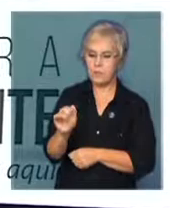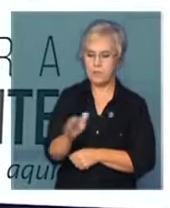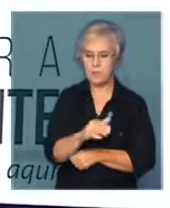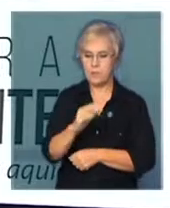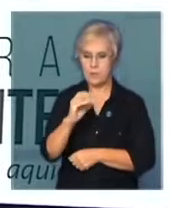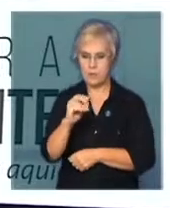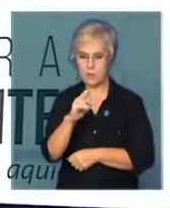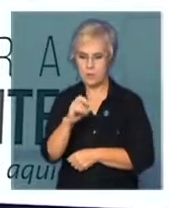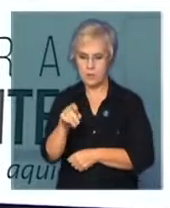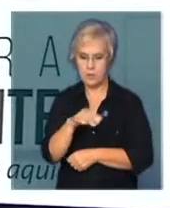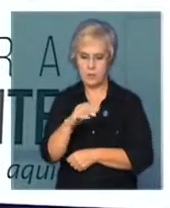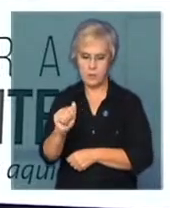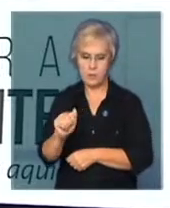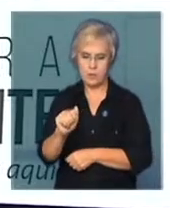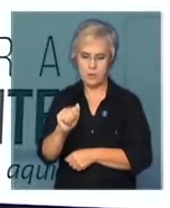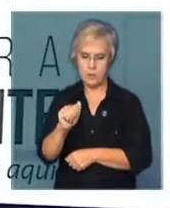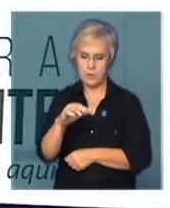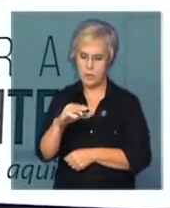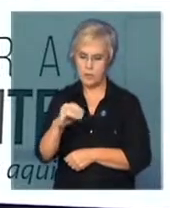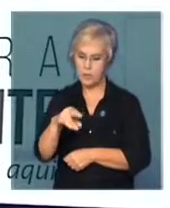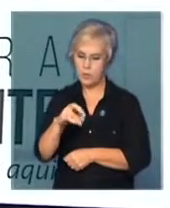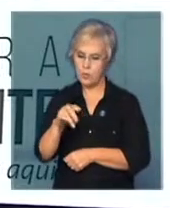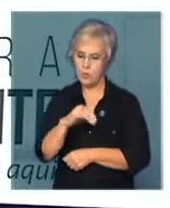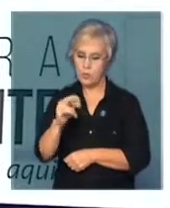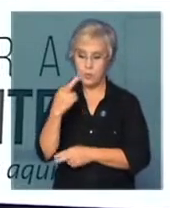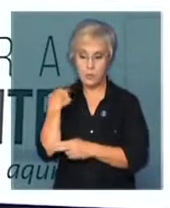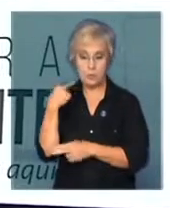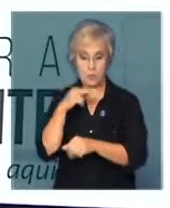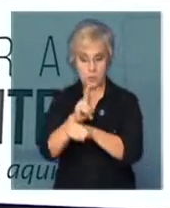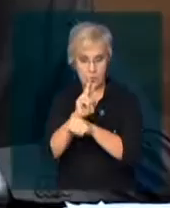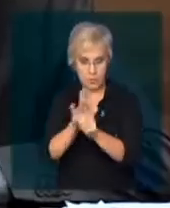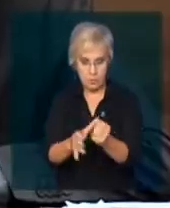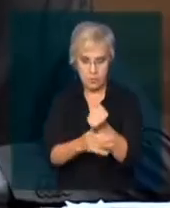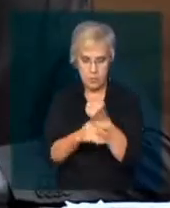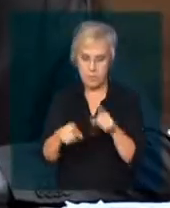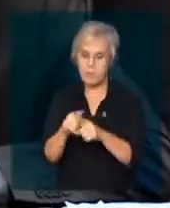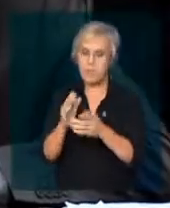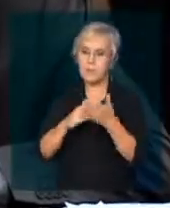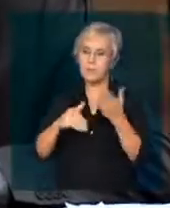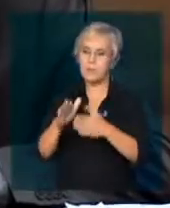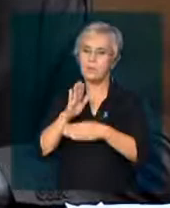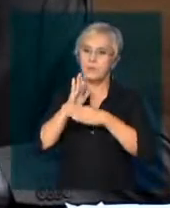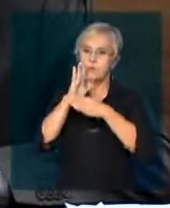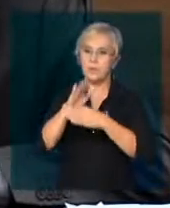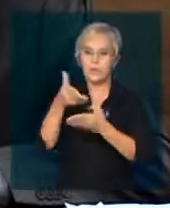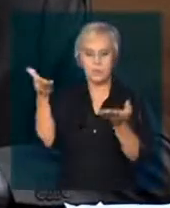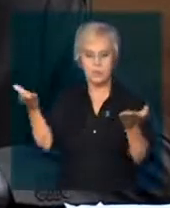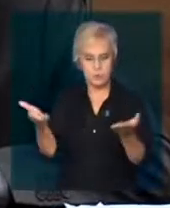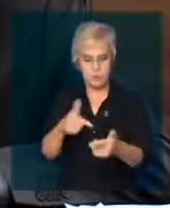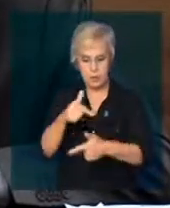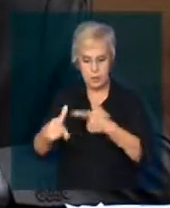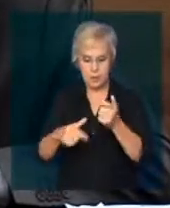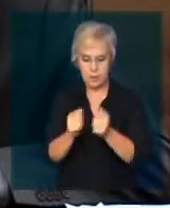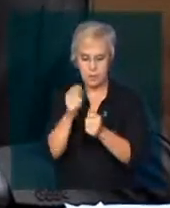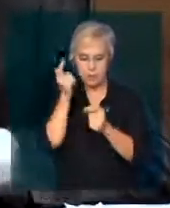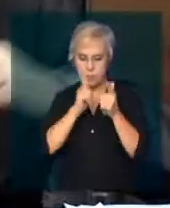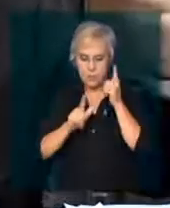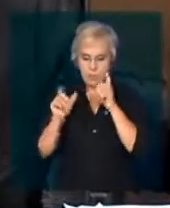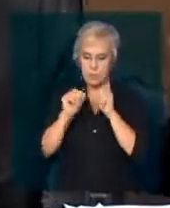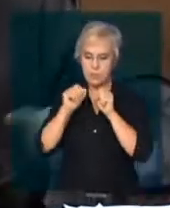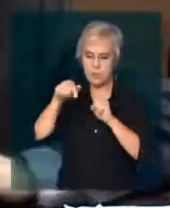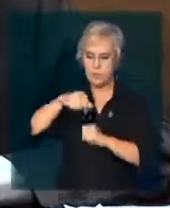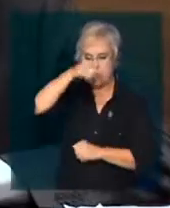Azizes, responsável pela segurança, a todos aqueles que cooperaram para que esse trabalho fosse feito